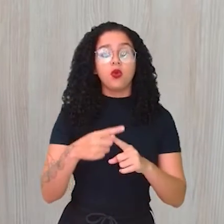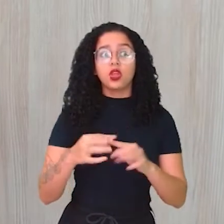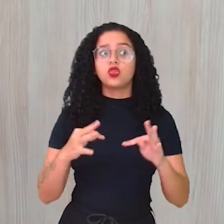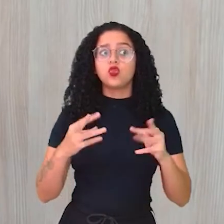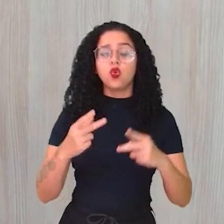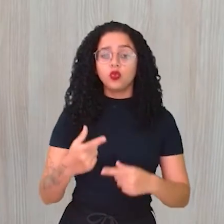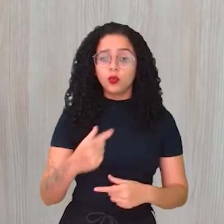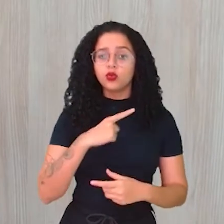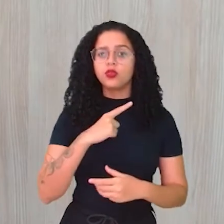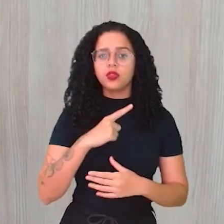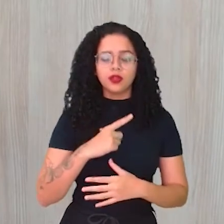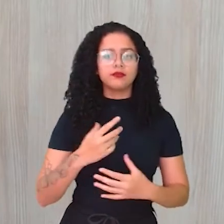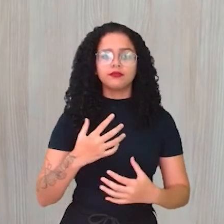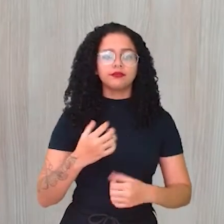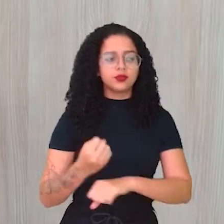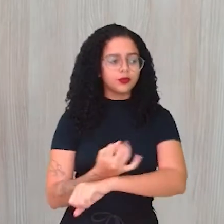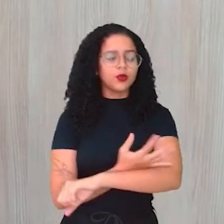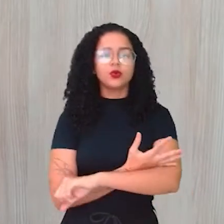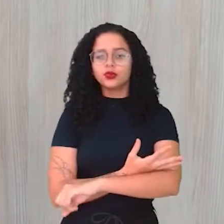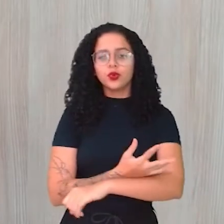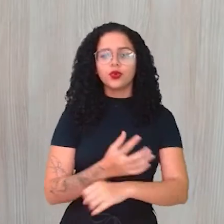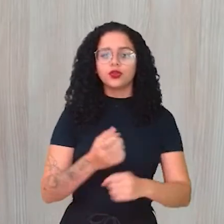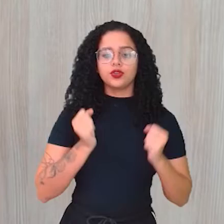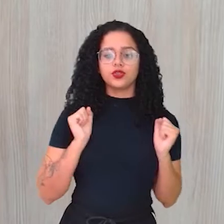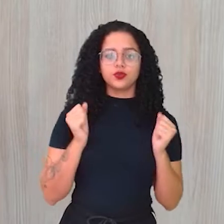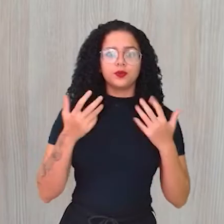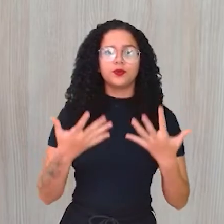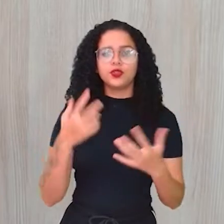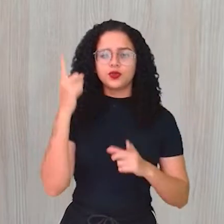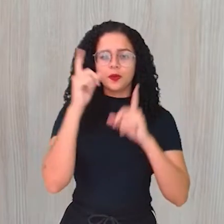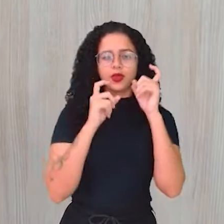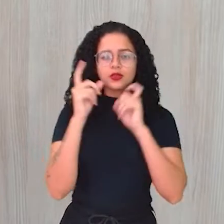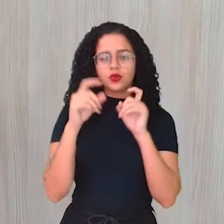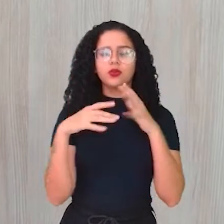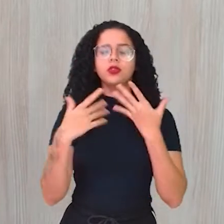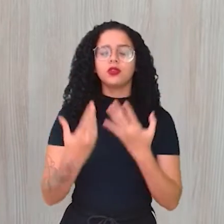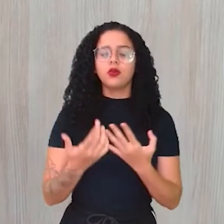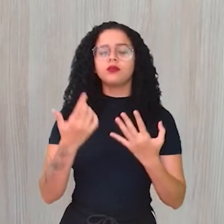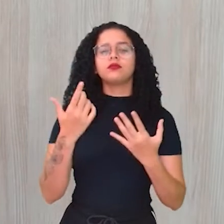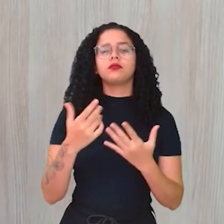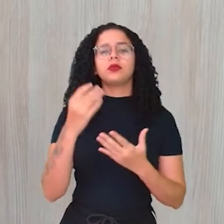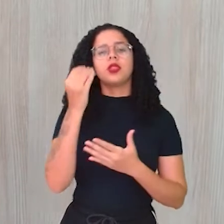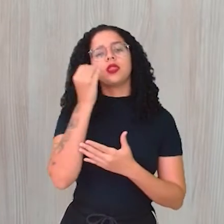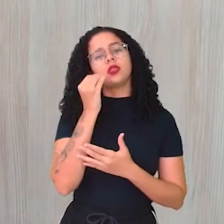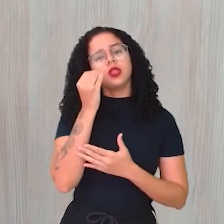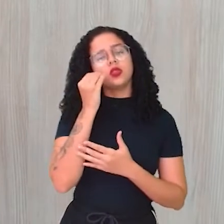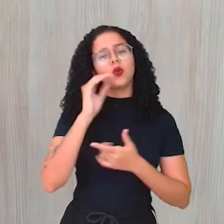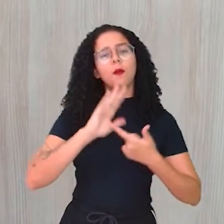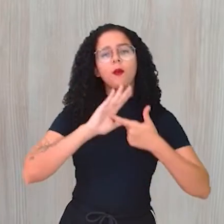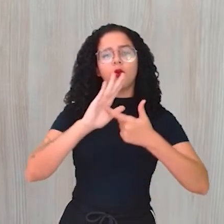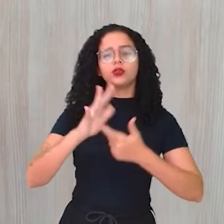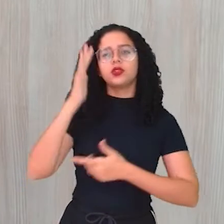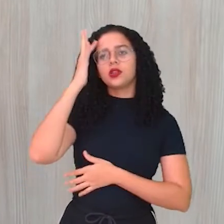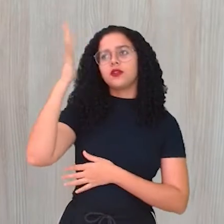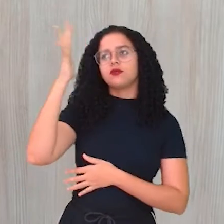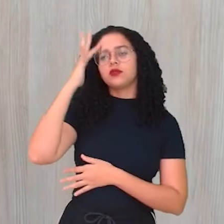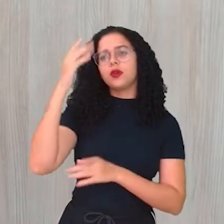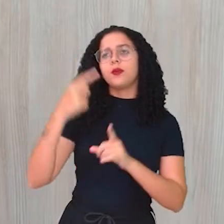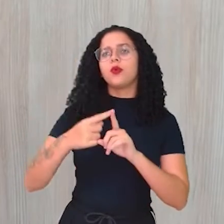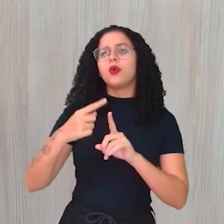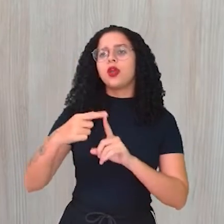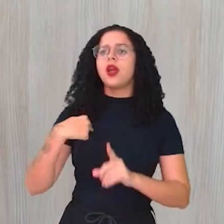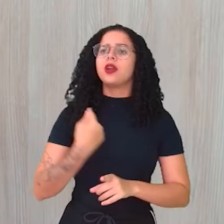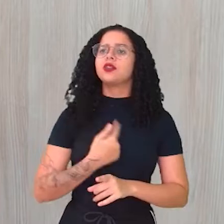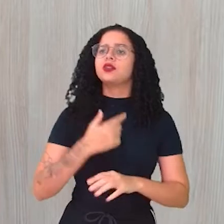aula, quando a gente pensou em algumas dessas aulas, a gente tentou trazer justamente, né, Carla, essa reflexão, porque Exatamente. A gente se comunica de uma